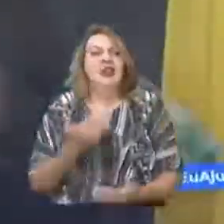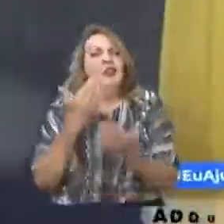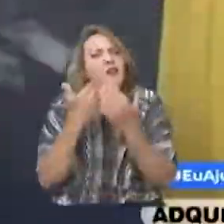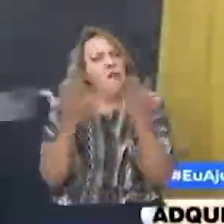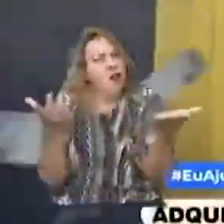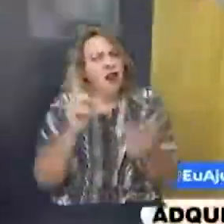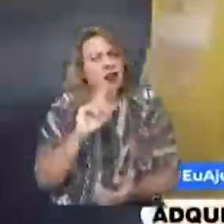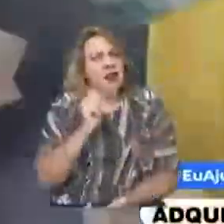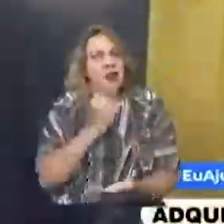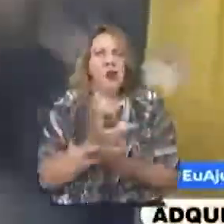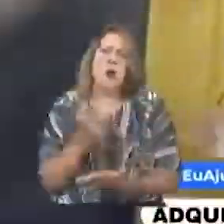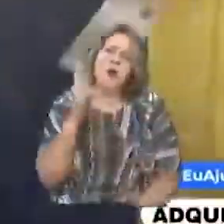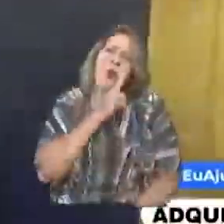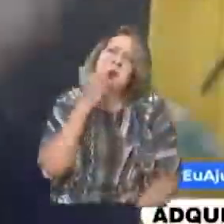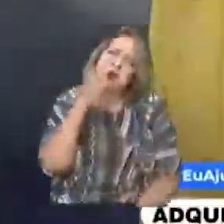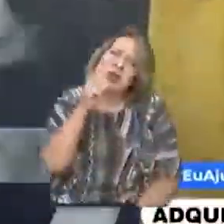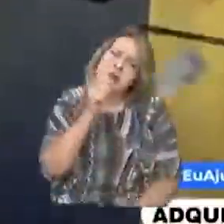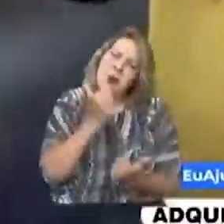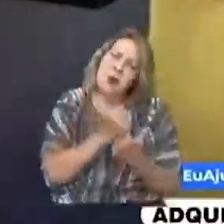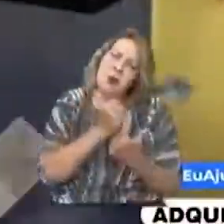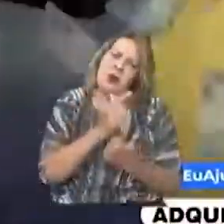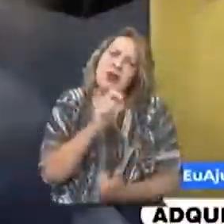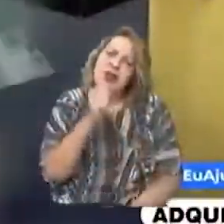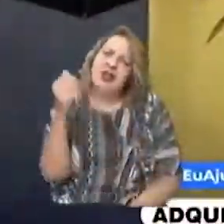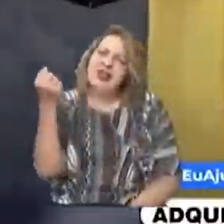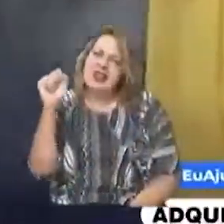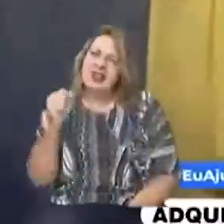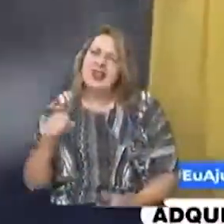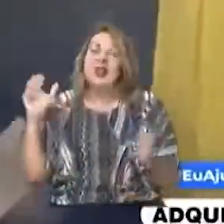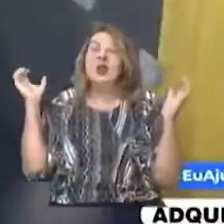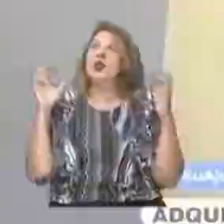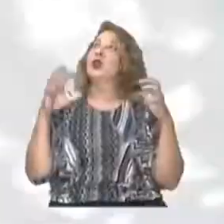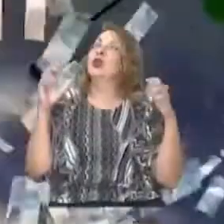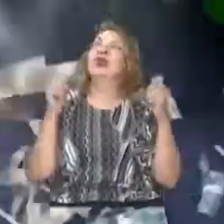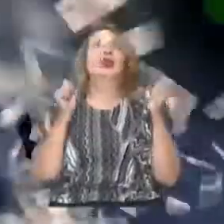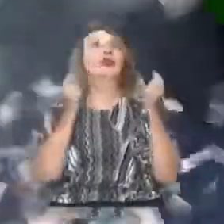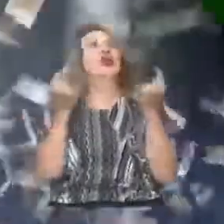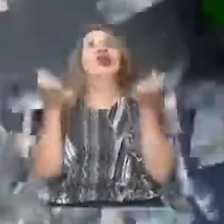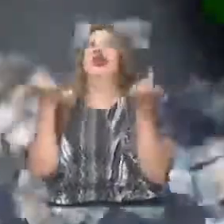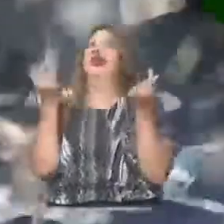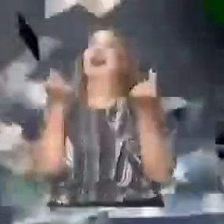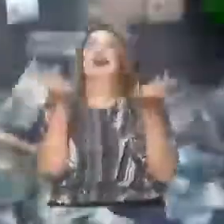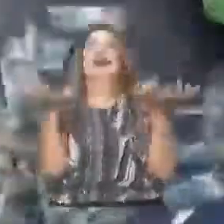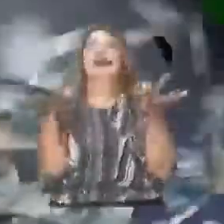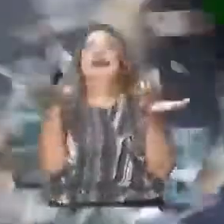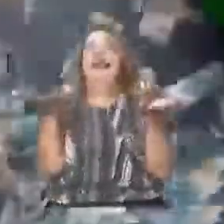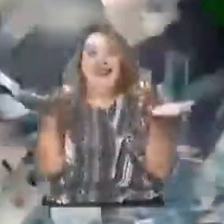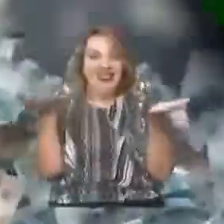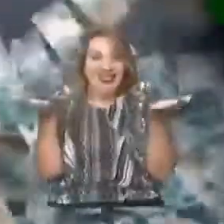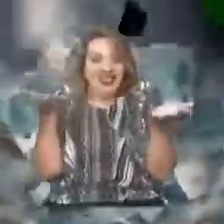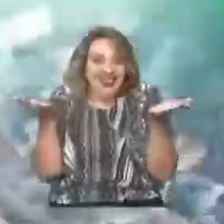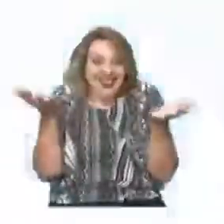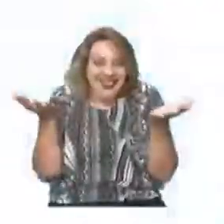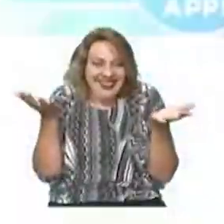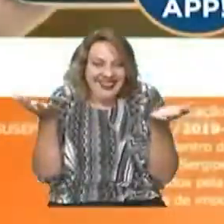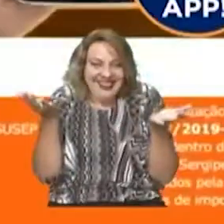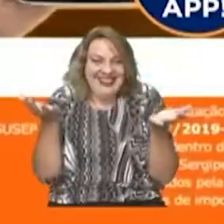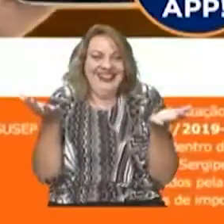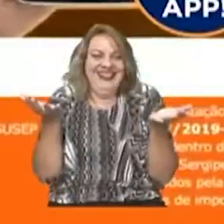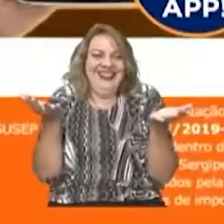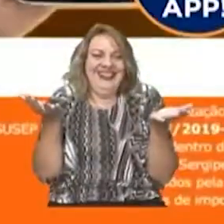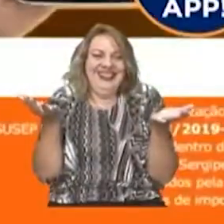fora, adquira o seu e ajude as ações do GAC Sergipe. Tá chovendo din-din no Caju Cap. Só no quarto prêmio são 100 mil em